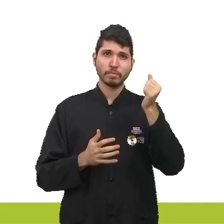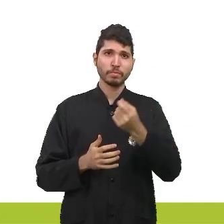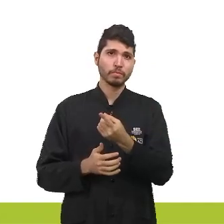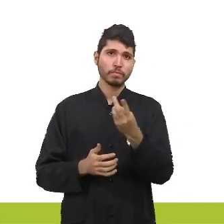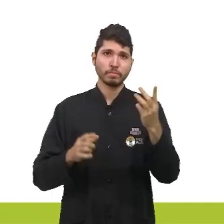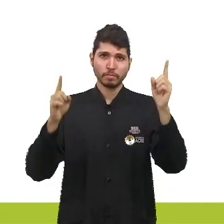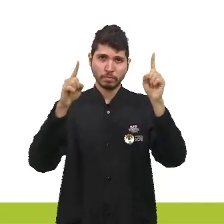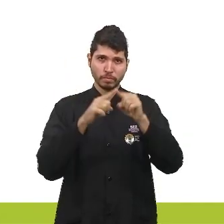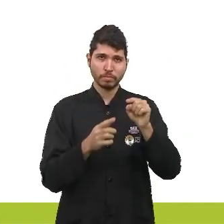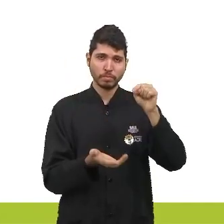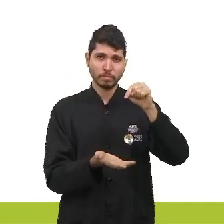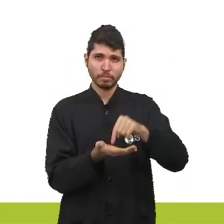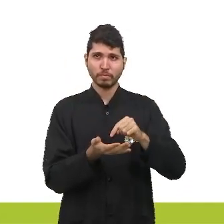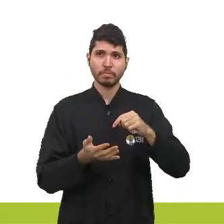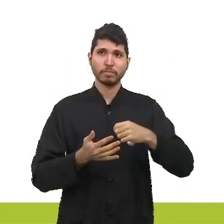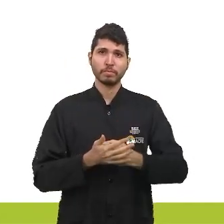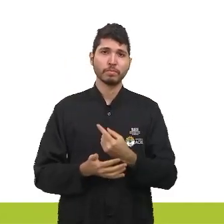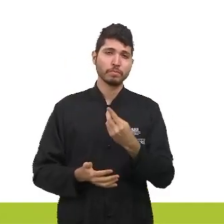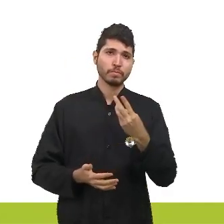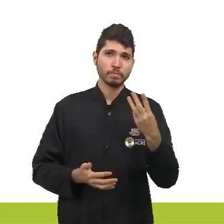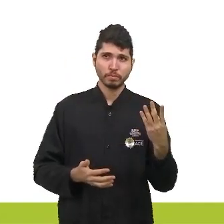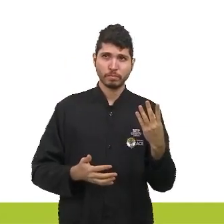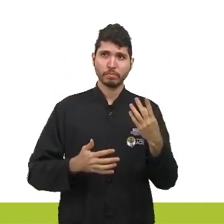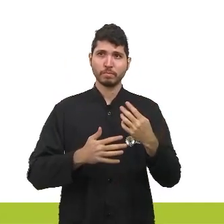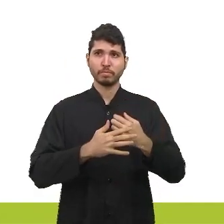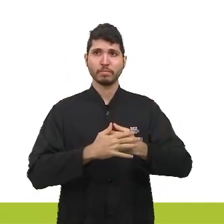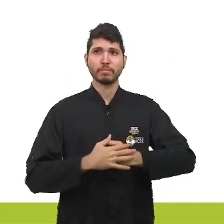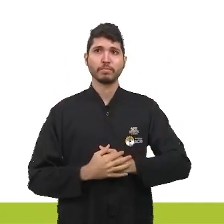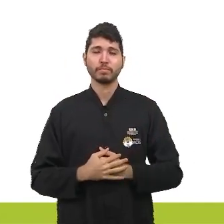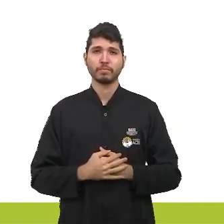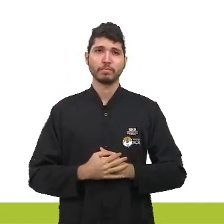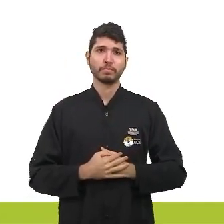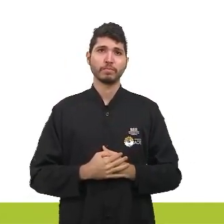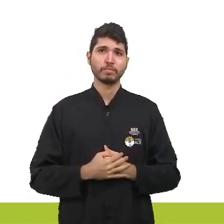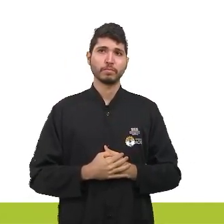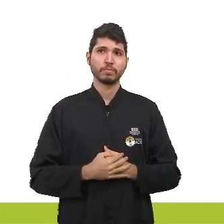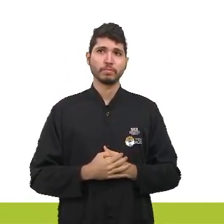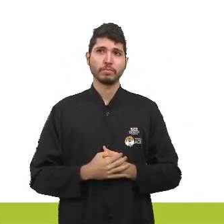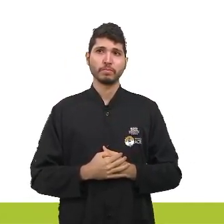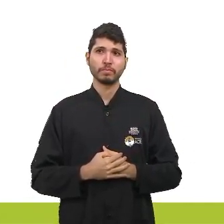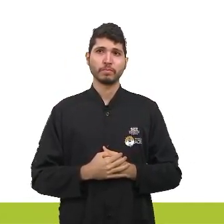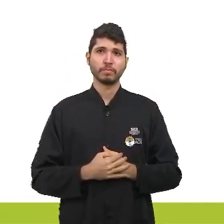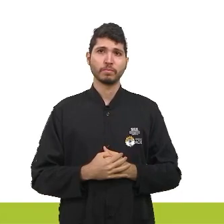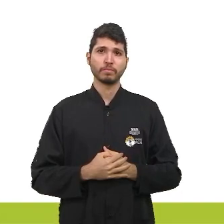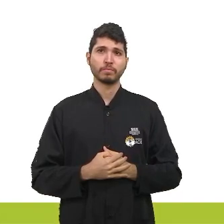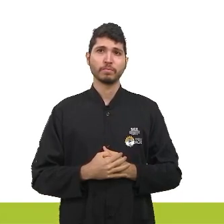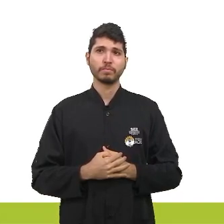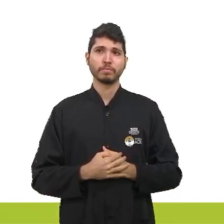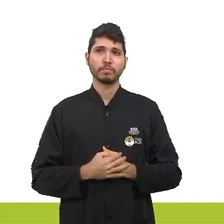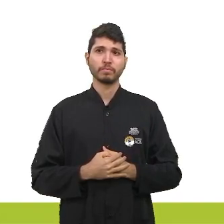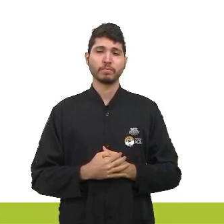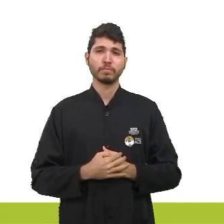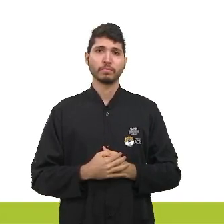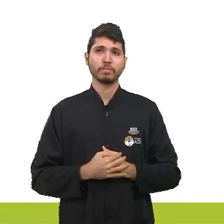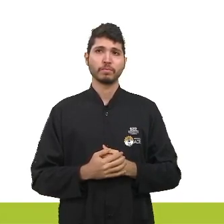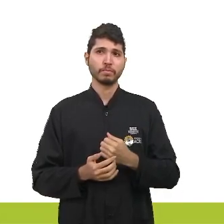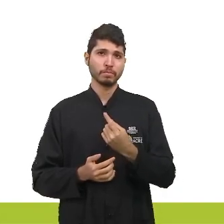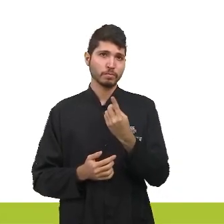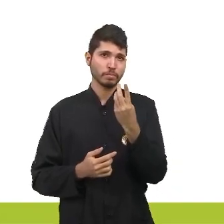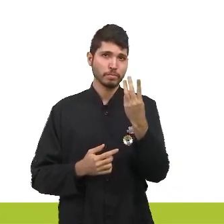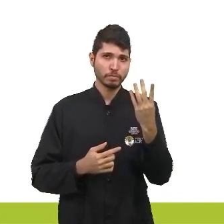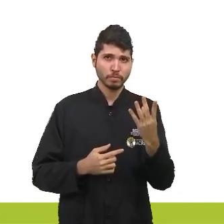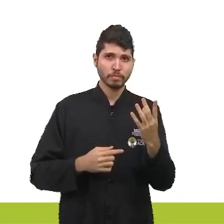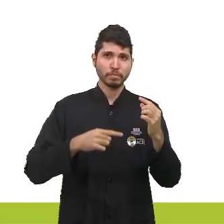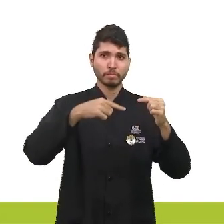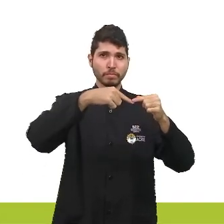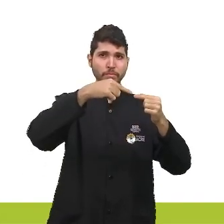e o número de ligação desse átomos. Vamos descobrir primeiro o número